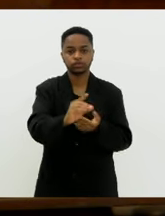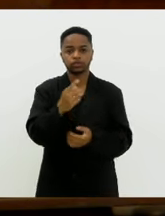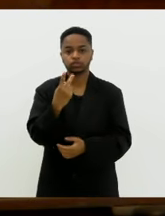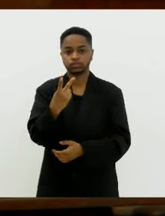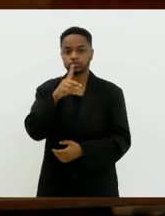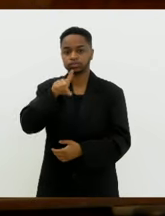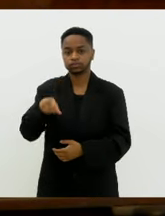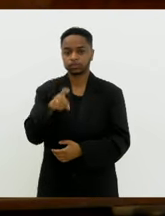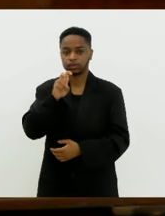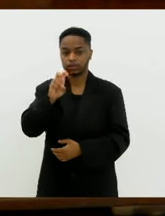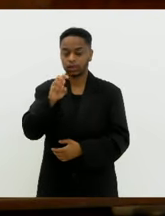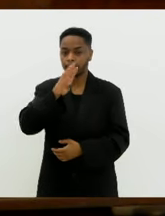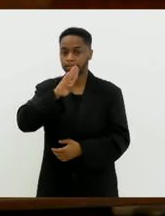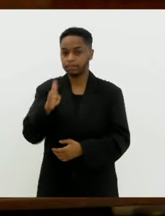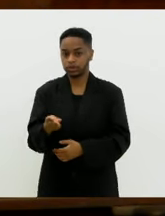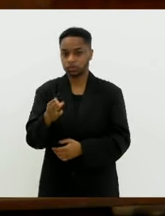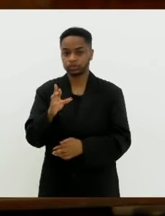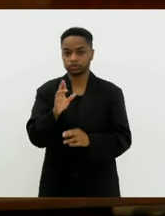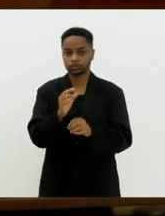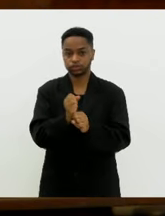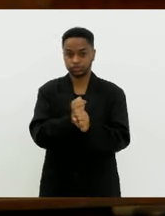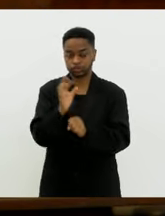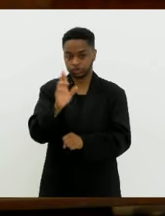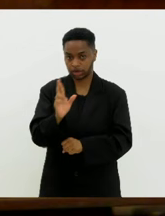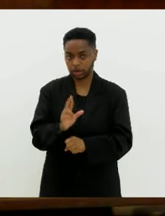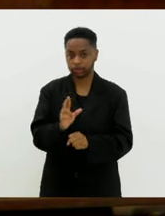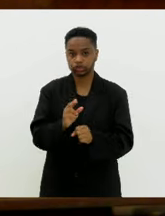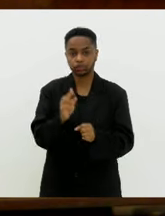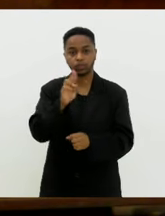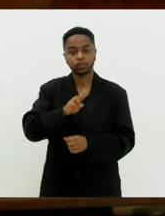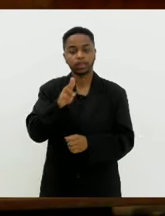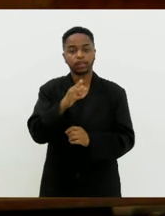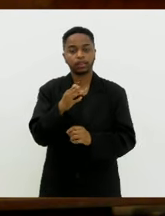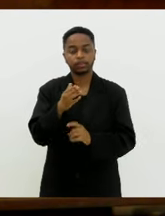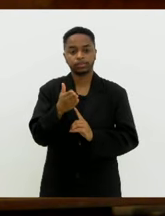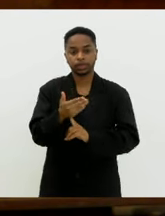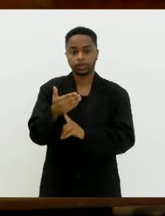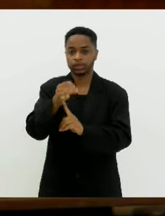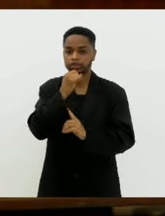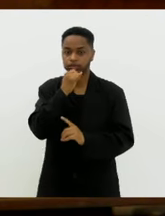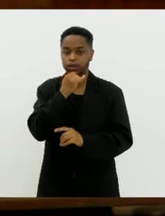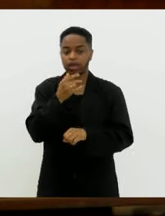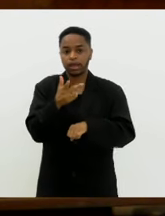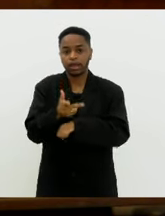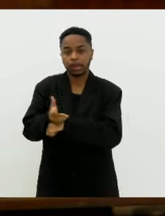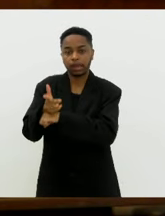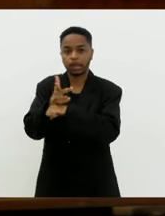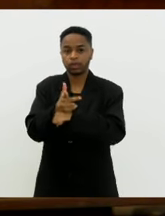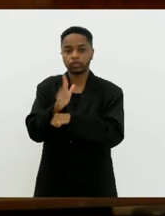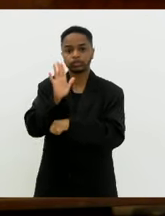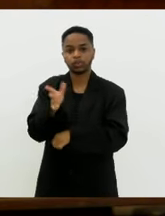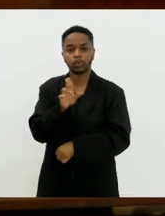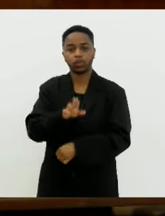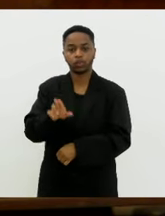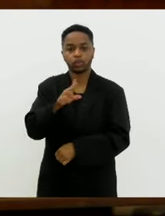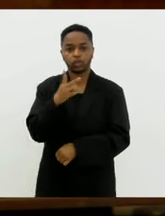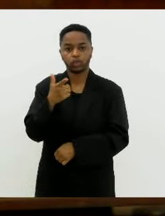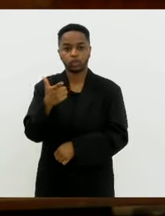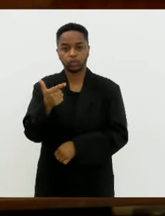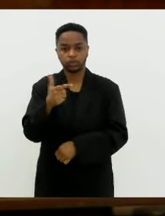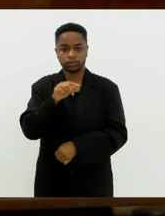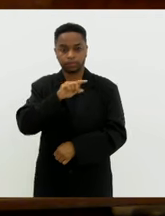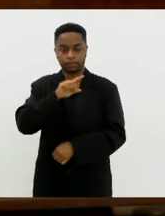bilhões de reais aplicados em tecnologias como câmeras corporais, já utilizadas por mais de 12 mil policiais